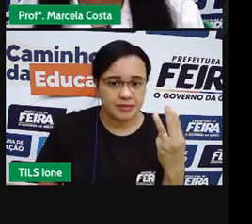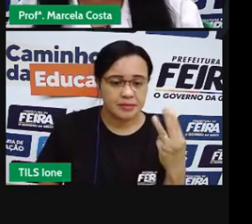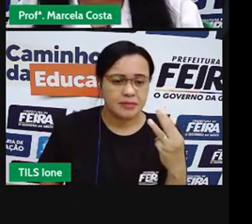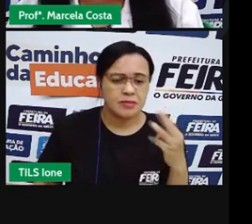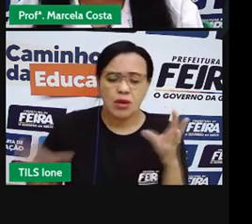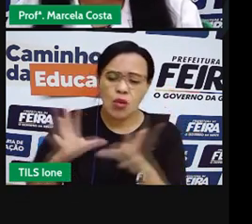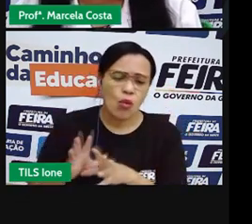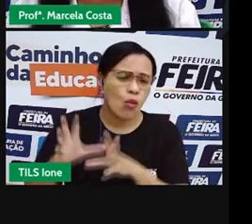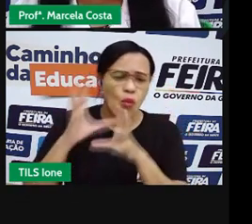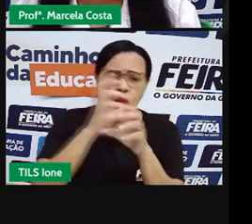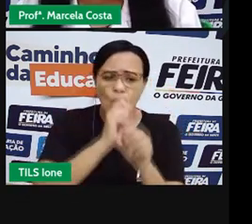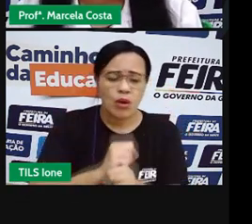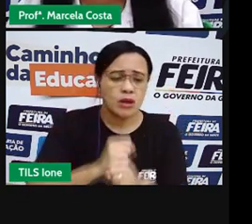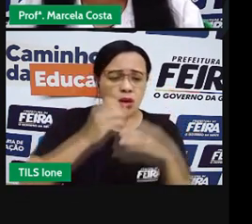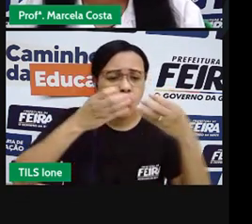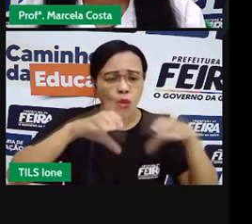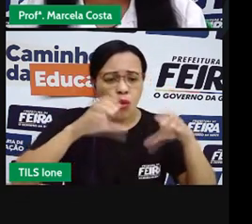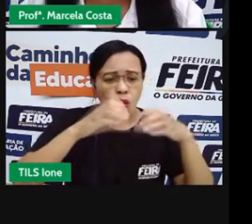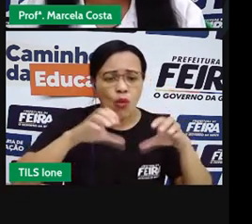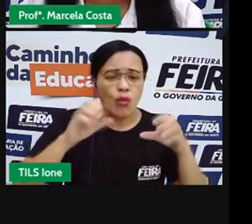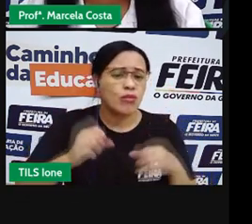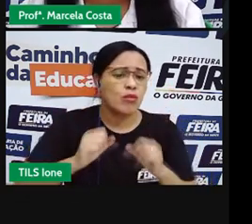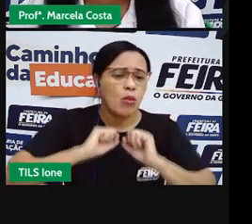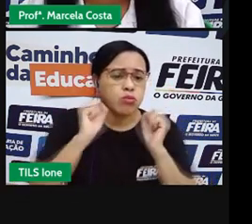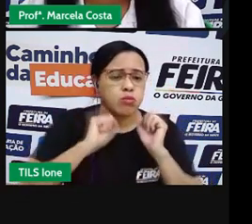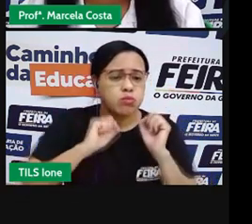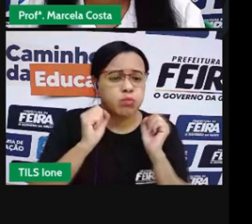Quantos ovos a galinha de Marina botou?